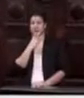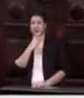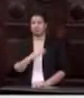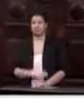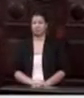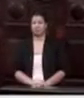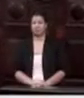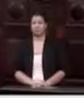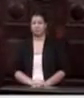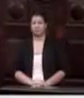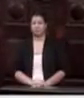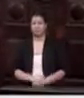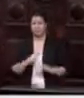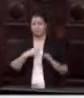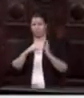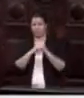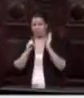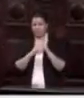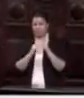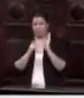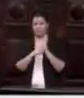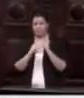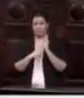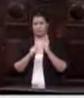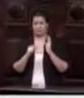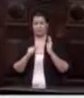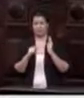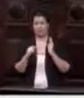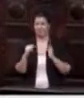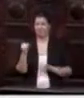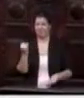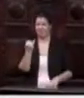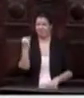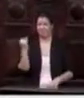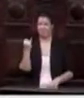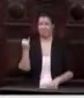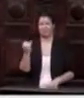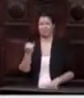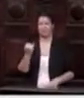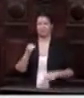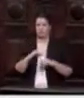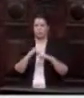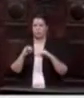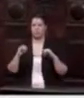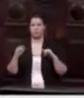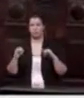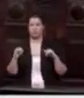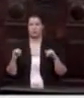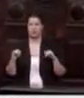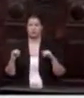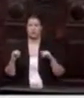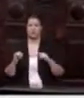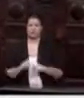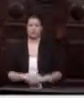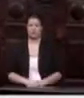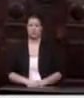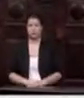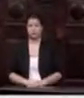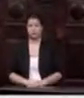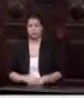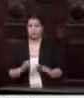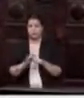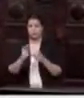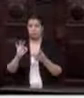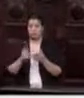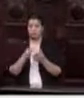aqui com um artigo primoroso, publicado no Globo, deputado Conde, e